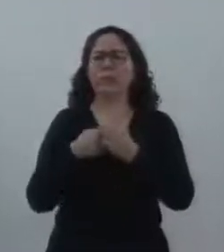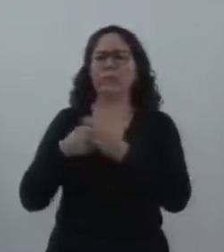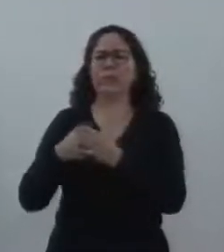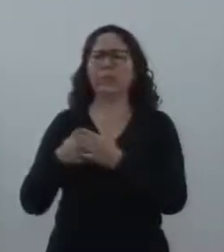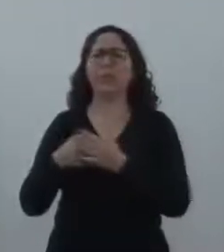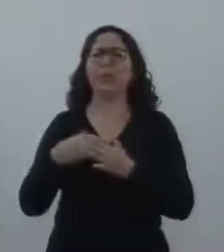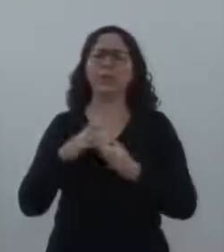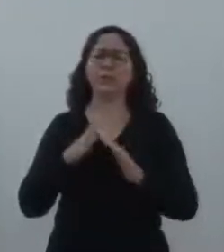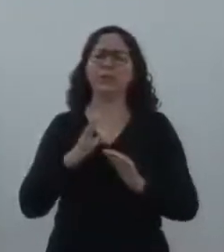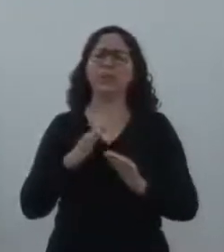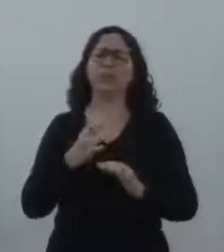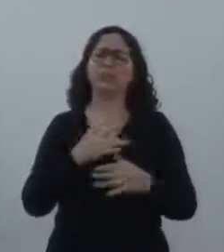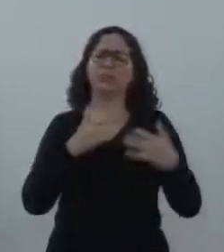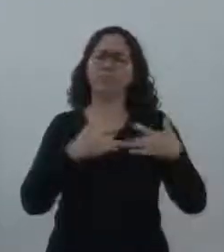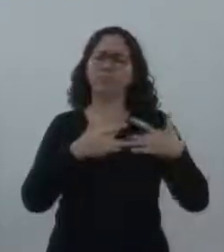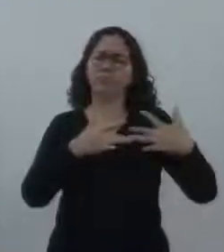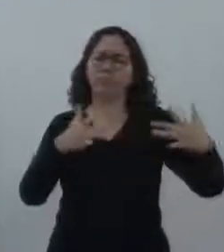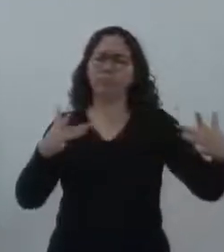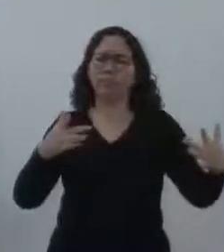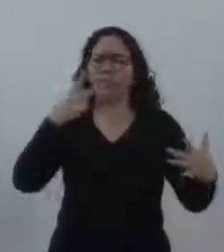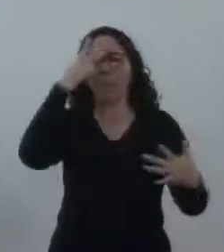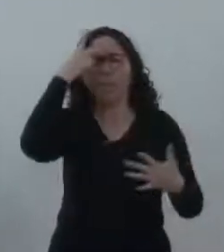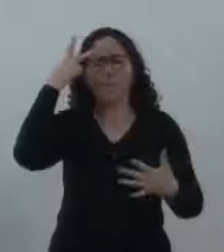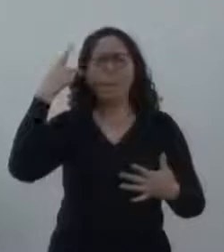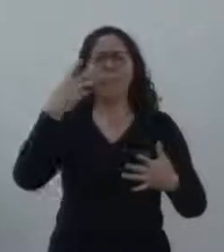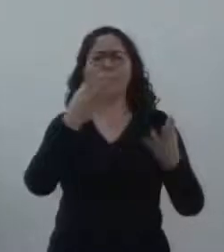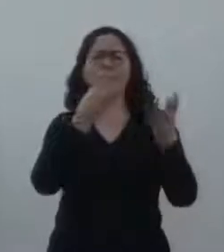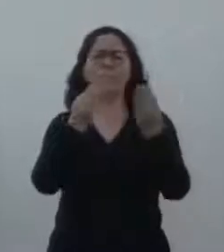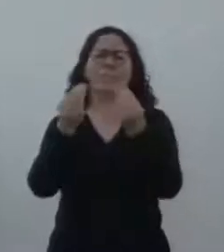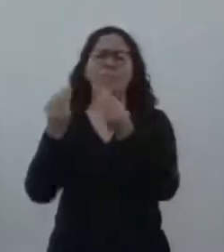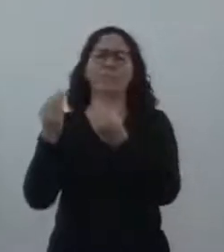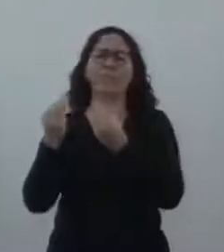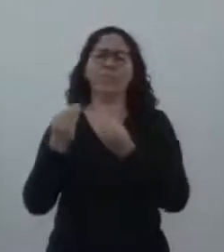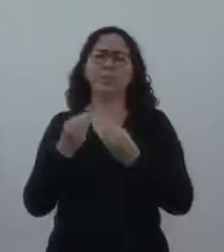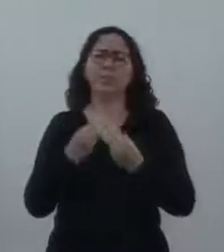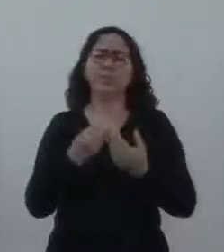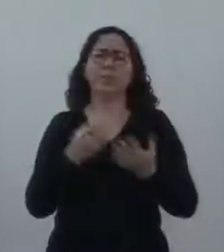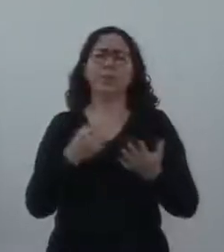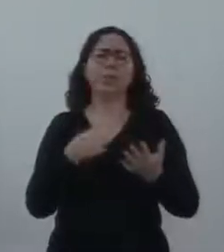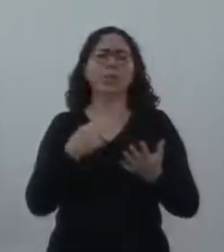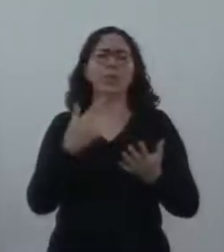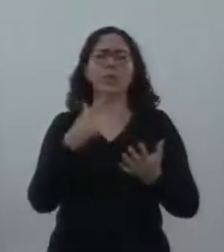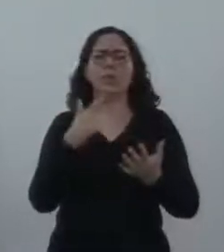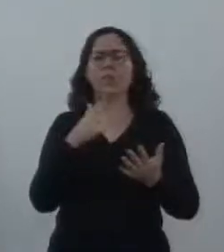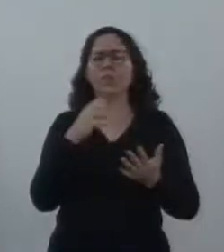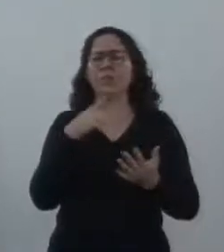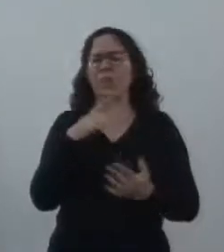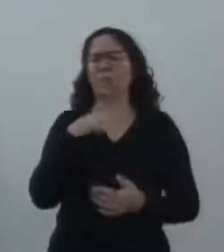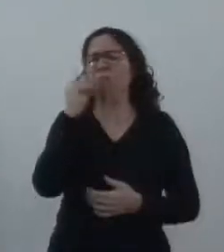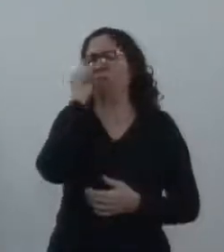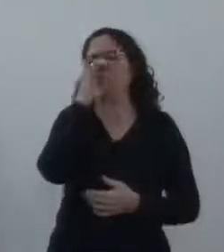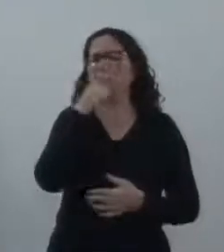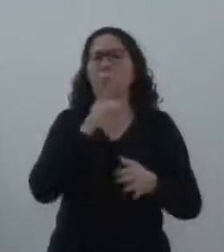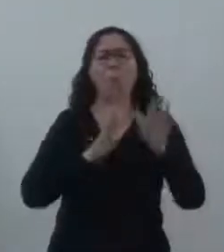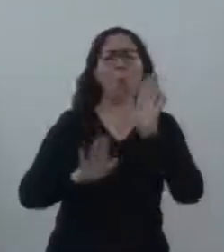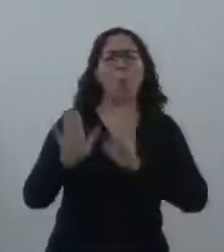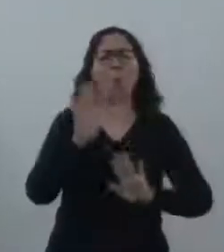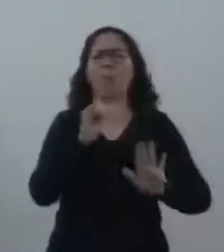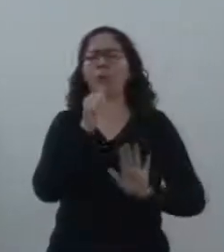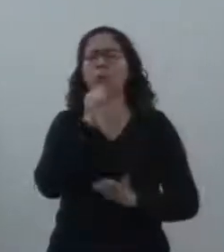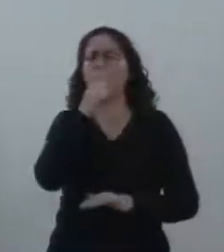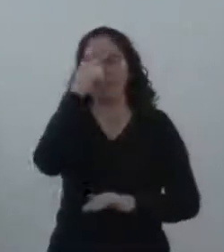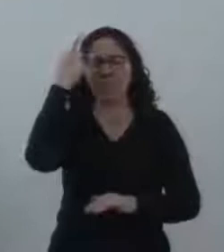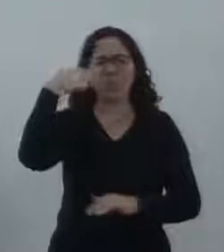minha solidariedade a tanta gente que, infelizmente, não tem cuidado como deveria ser. Muita gente não